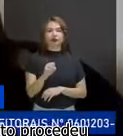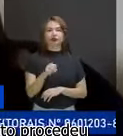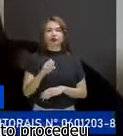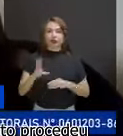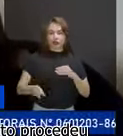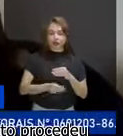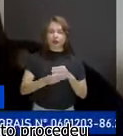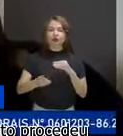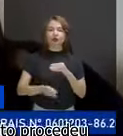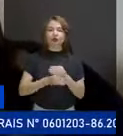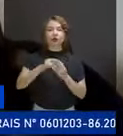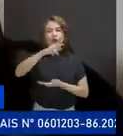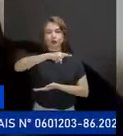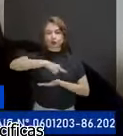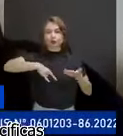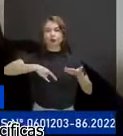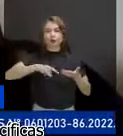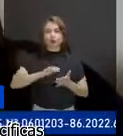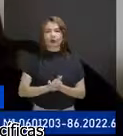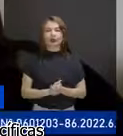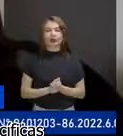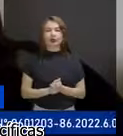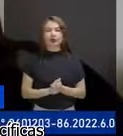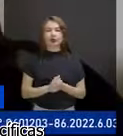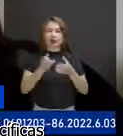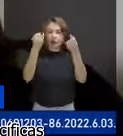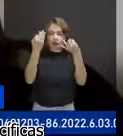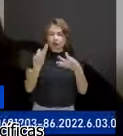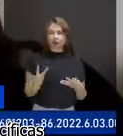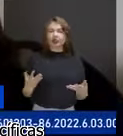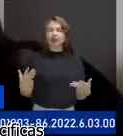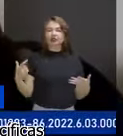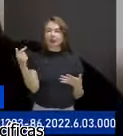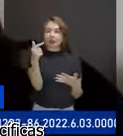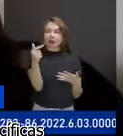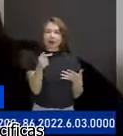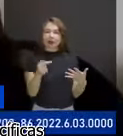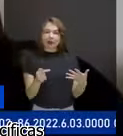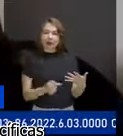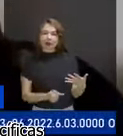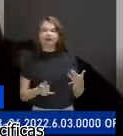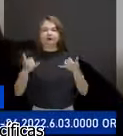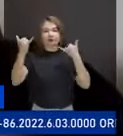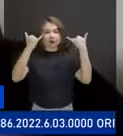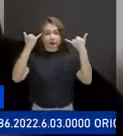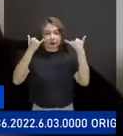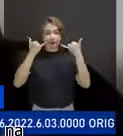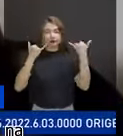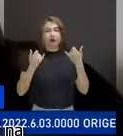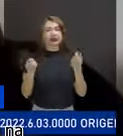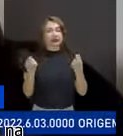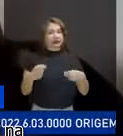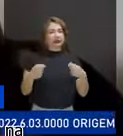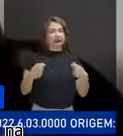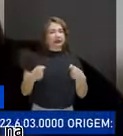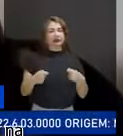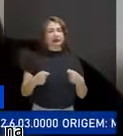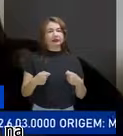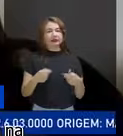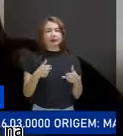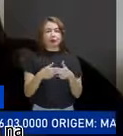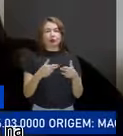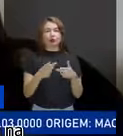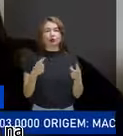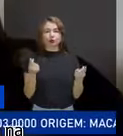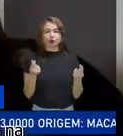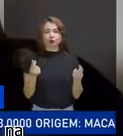à juntada dos documentos, né, com as descrições específicas e as informações precisas acerca dessa despesa,